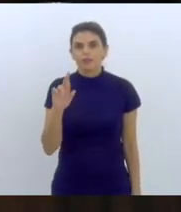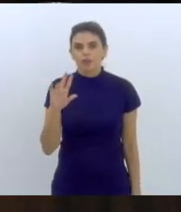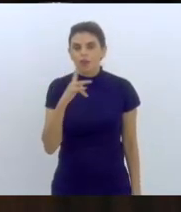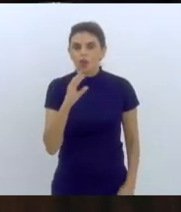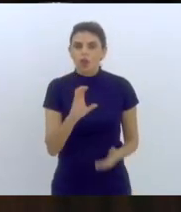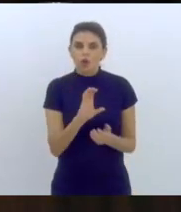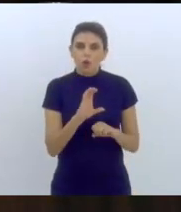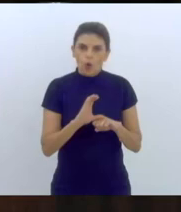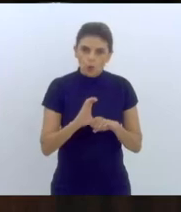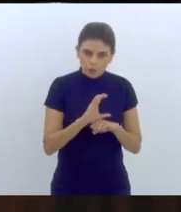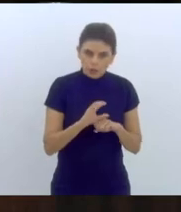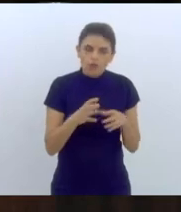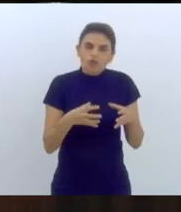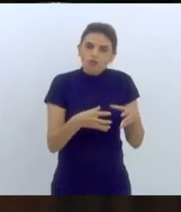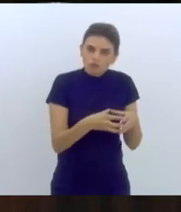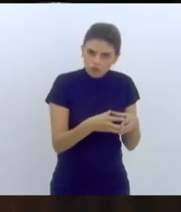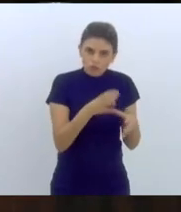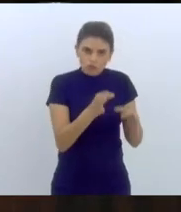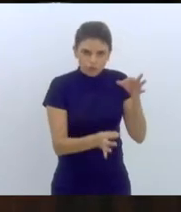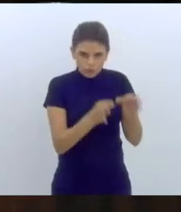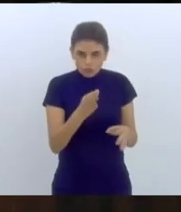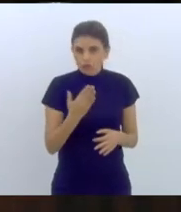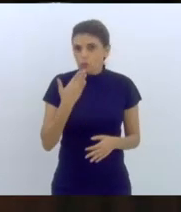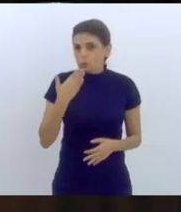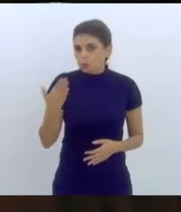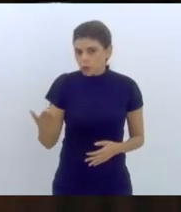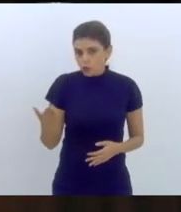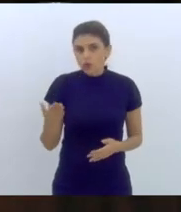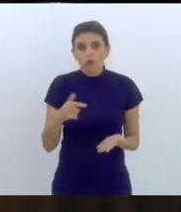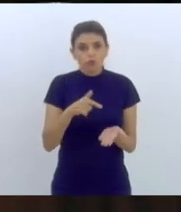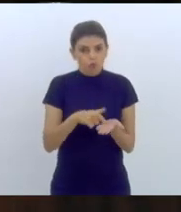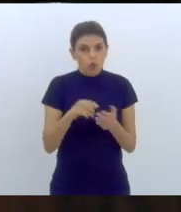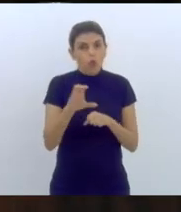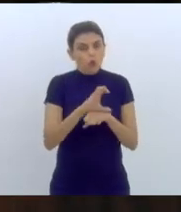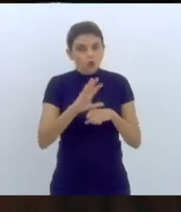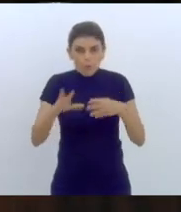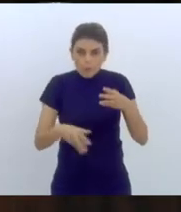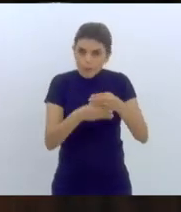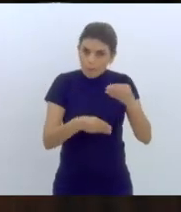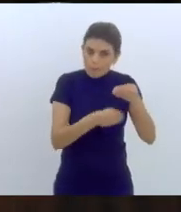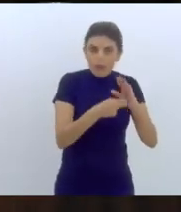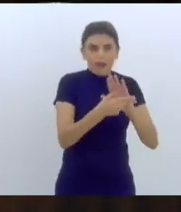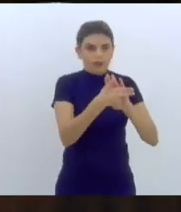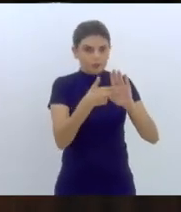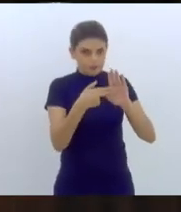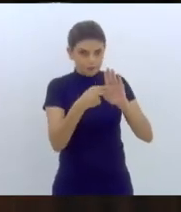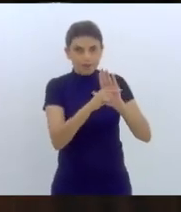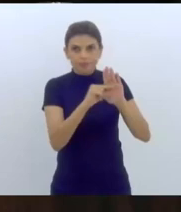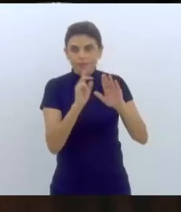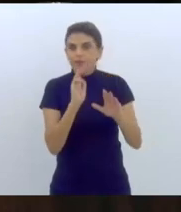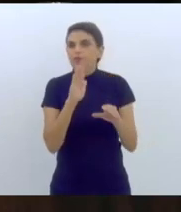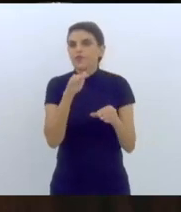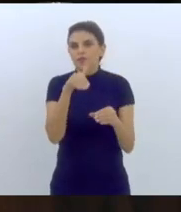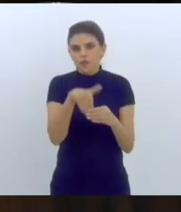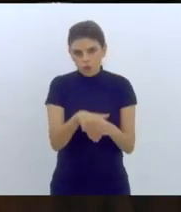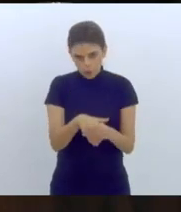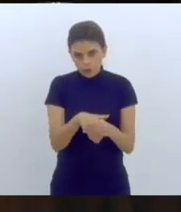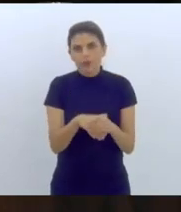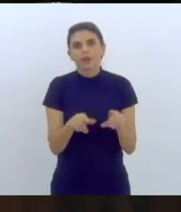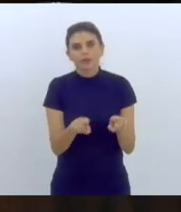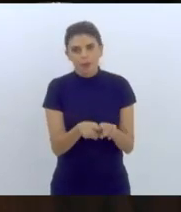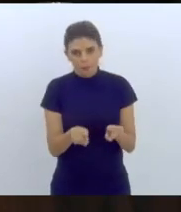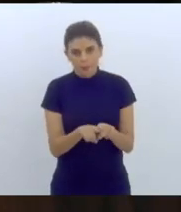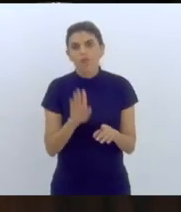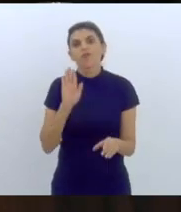Justiça forneceu parecer pela constitucionalidade com emendas. Iremos votar essas emendas.